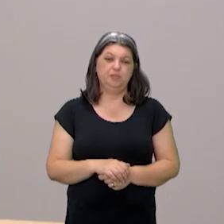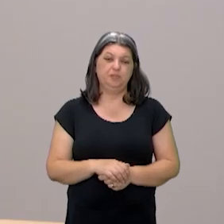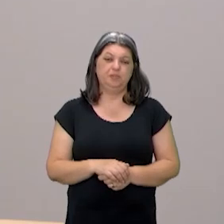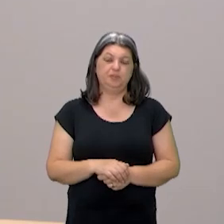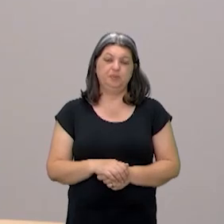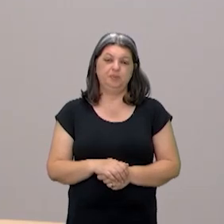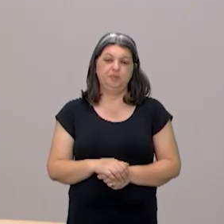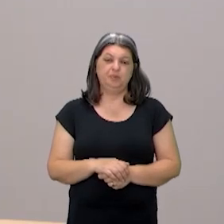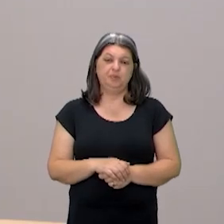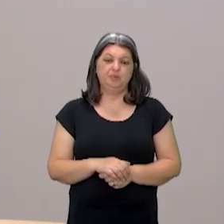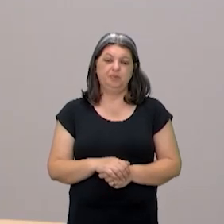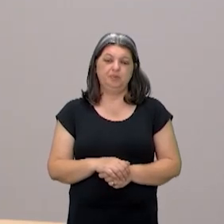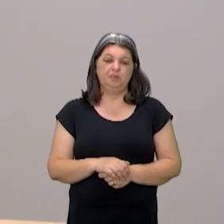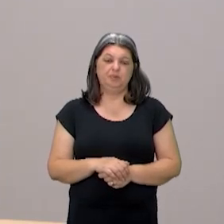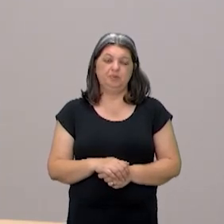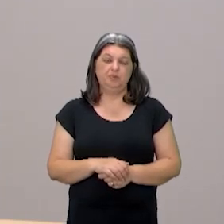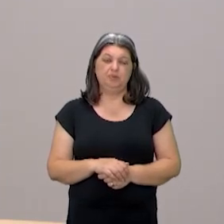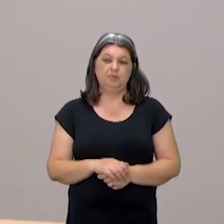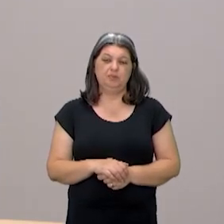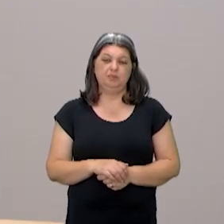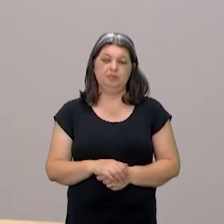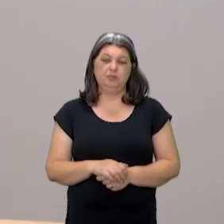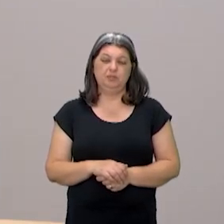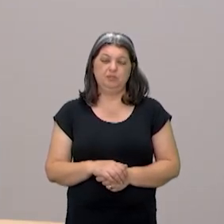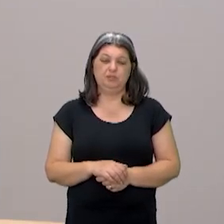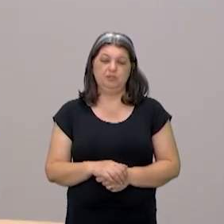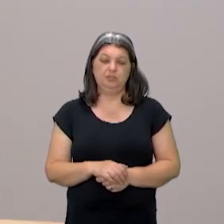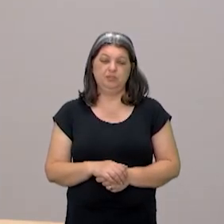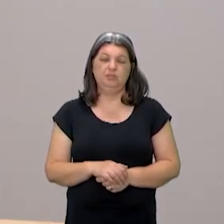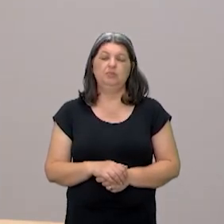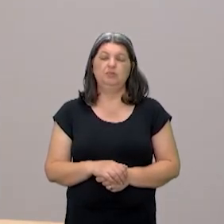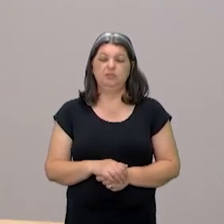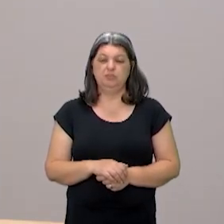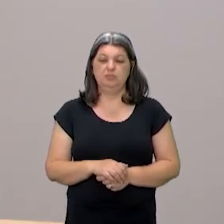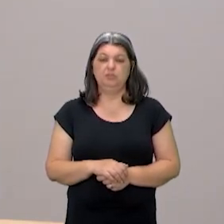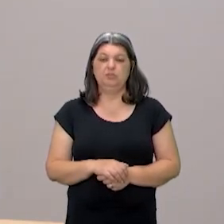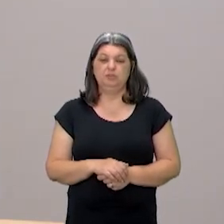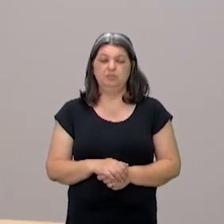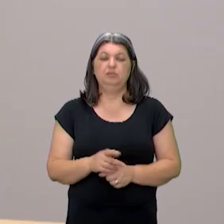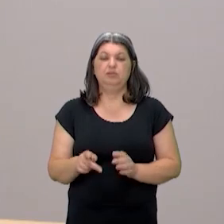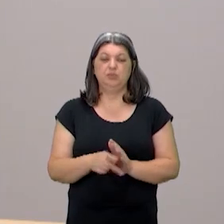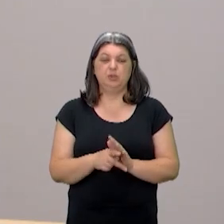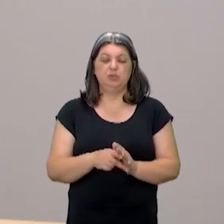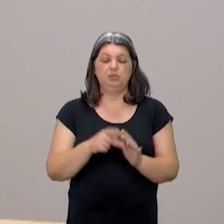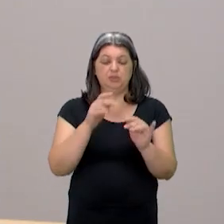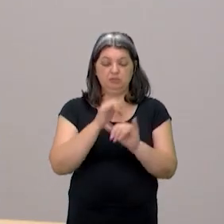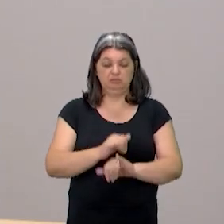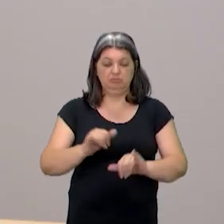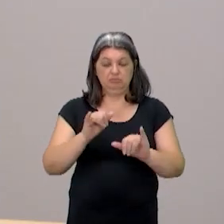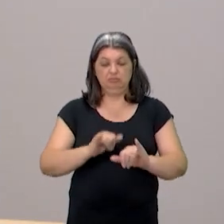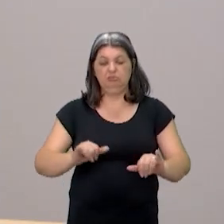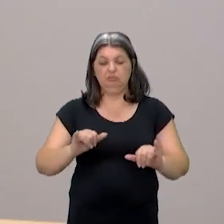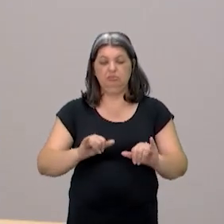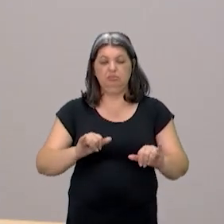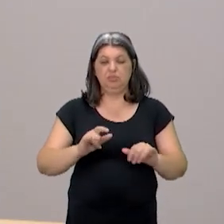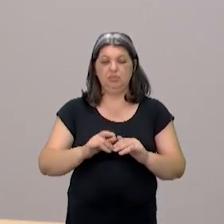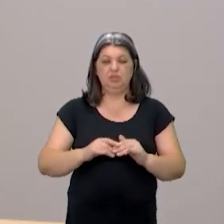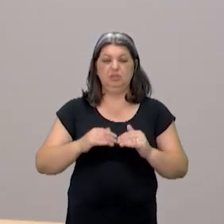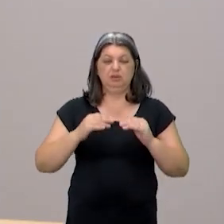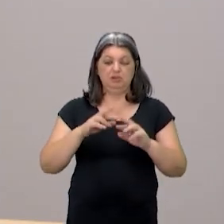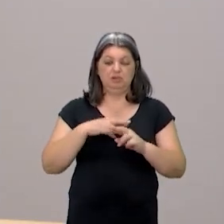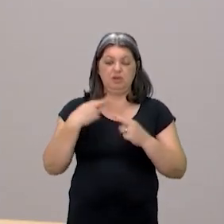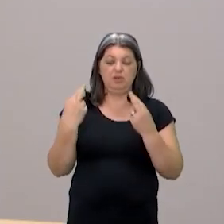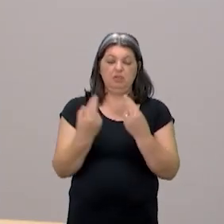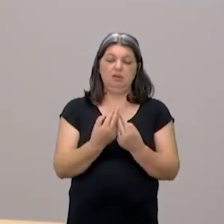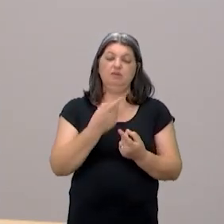Ele tem, ele dispõe ali dos mecanismos para fazer reinar a vontade dele sobre a vontade do